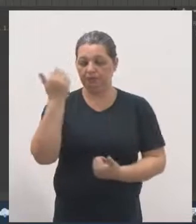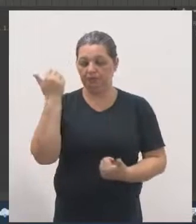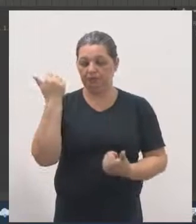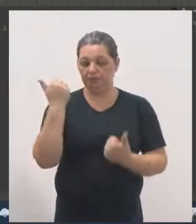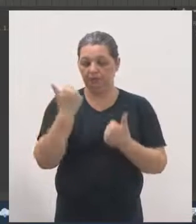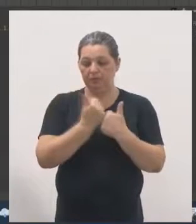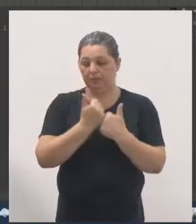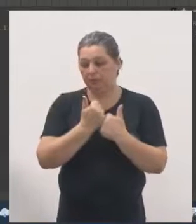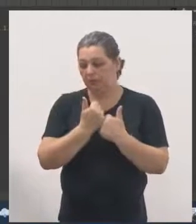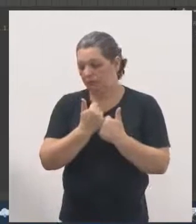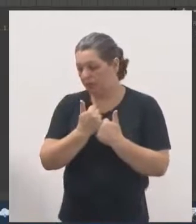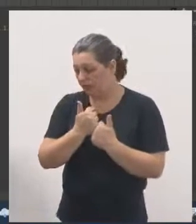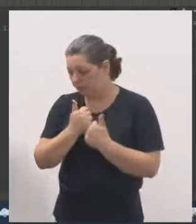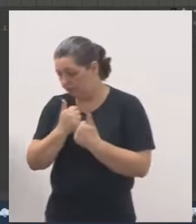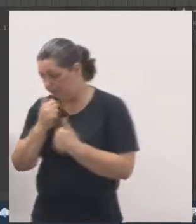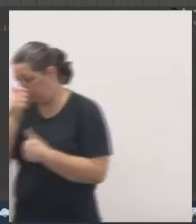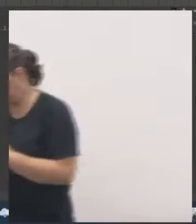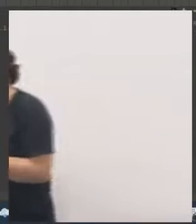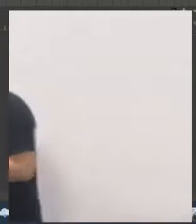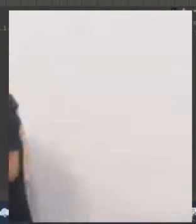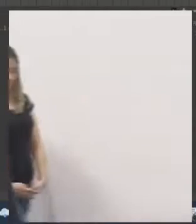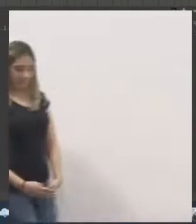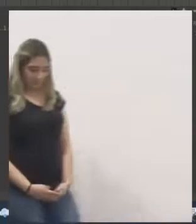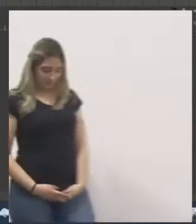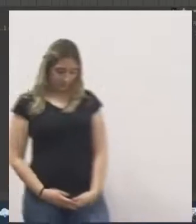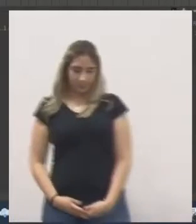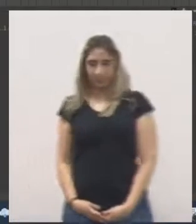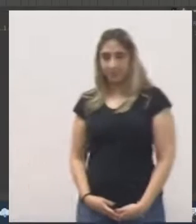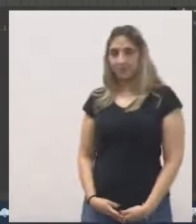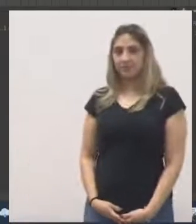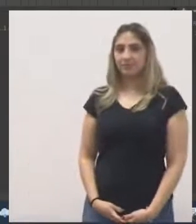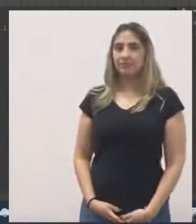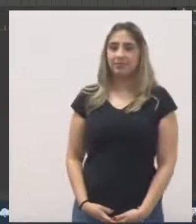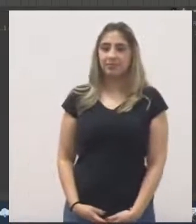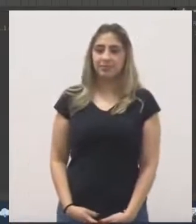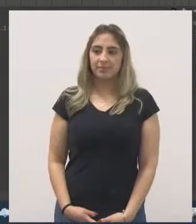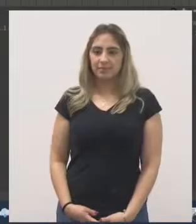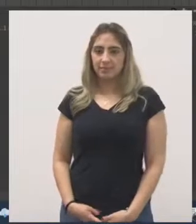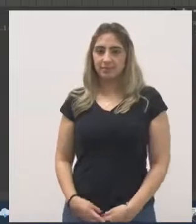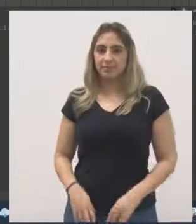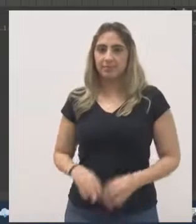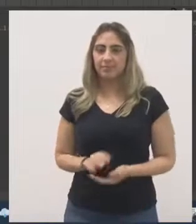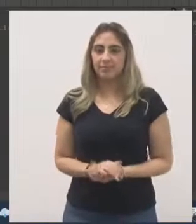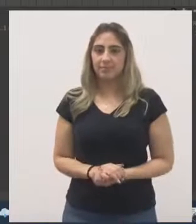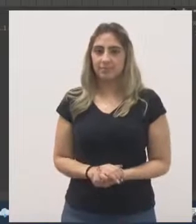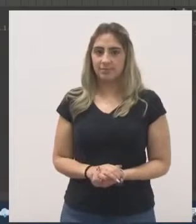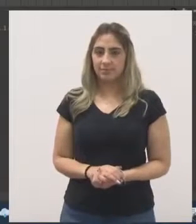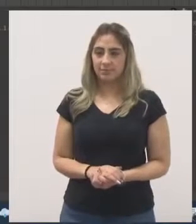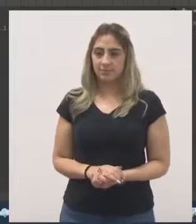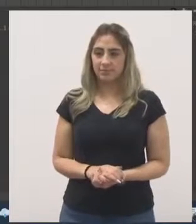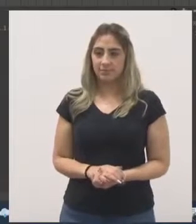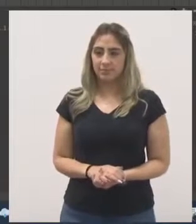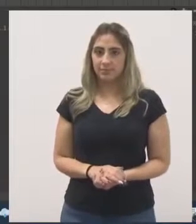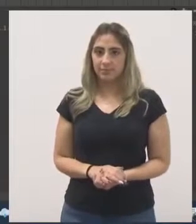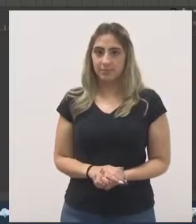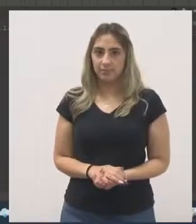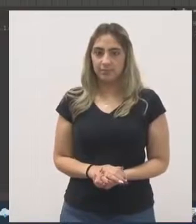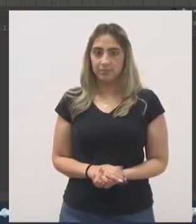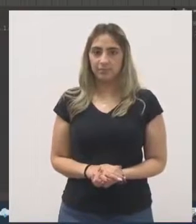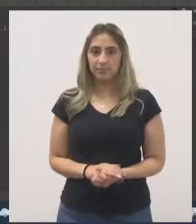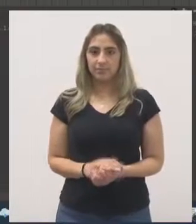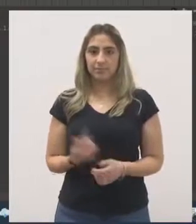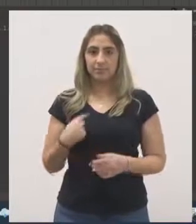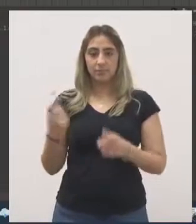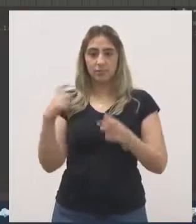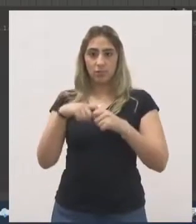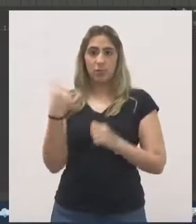para vocês perceberem que... Na verdade, o podcast ele tá em crescente, né, no mercado. Deixa eu mutar a primeira,